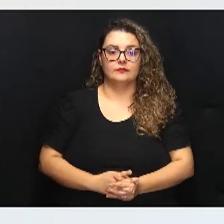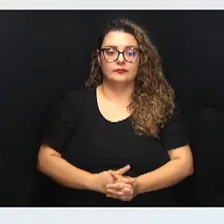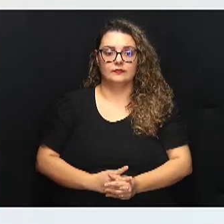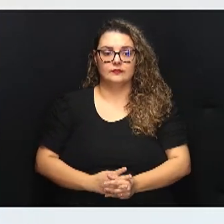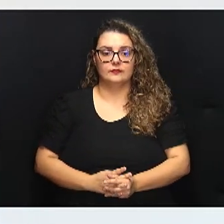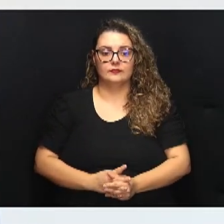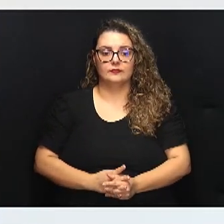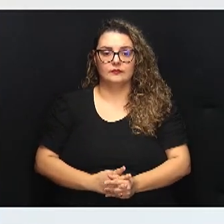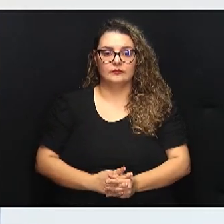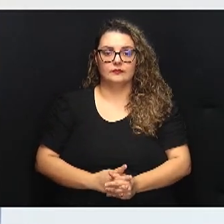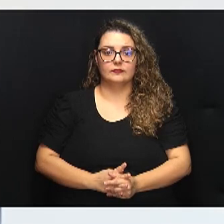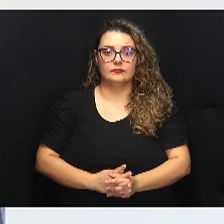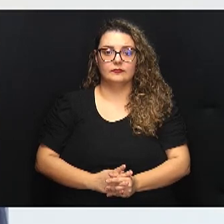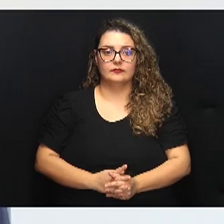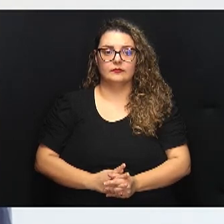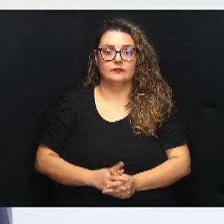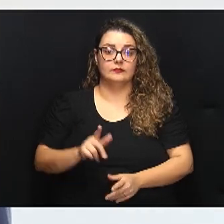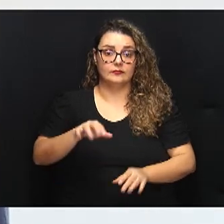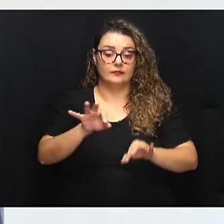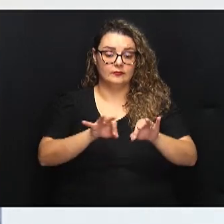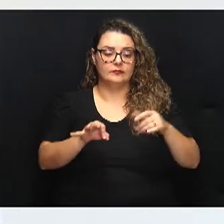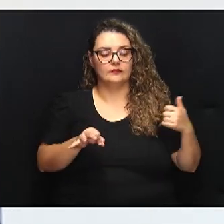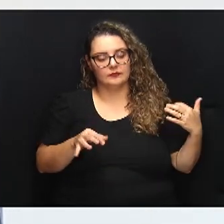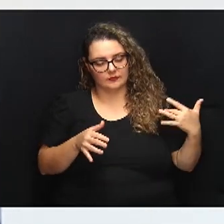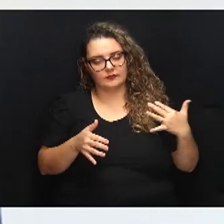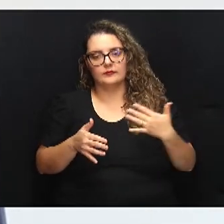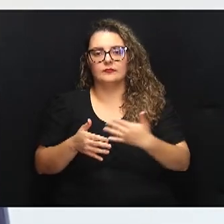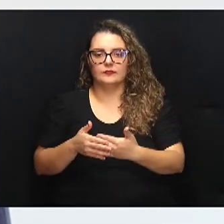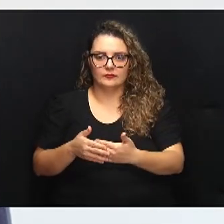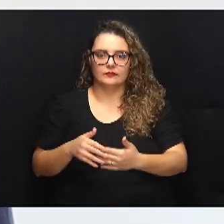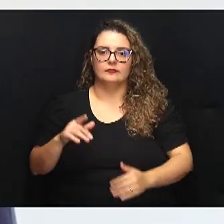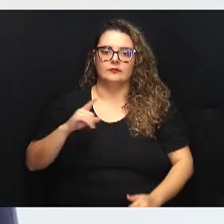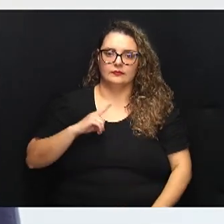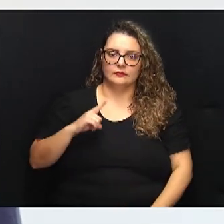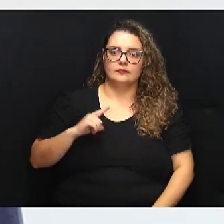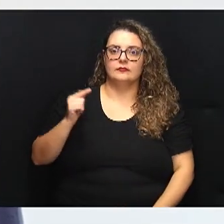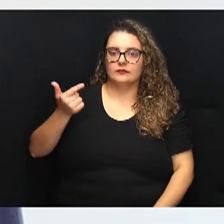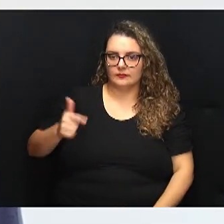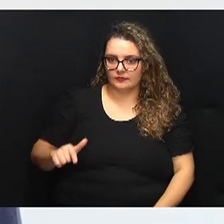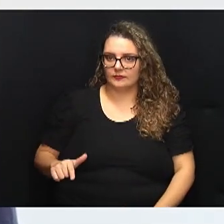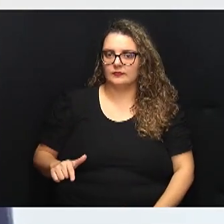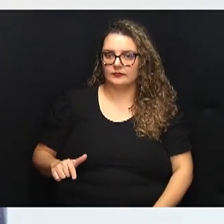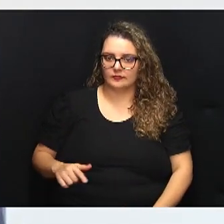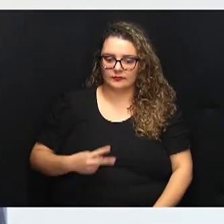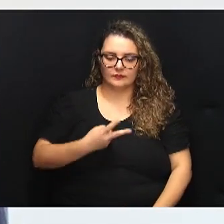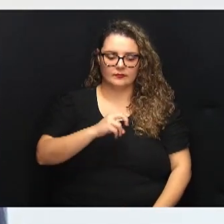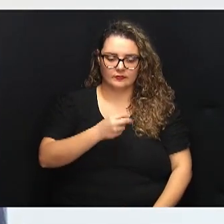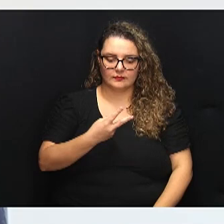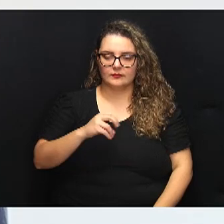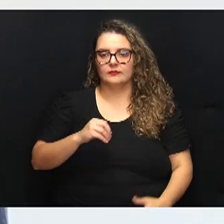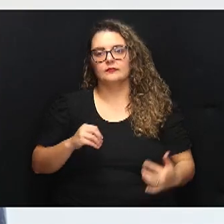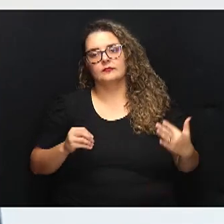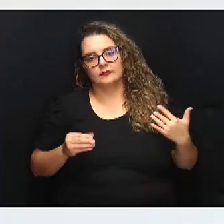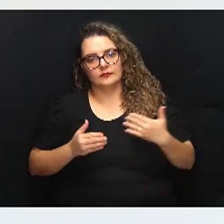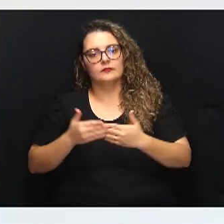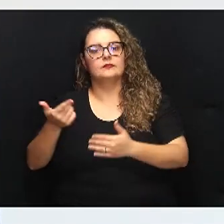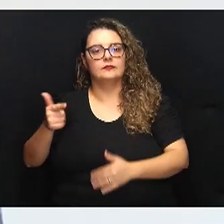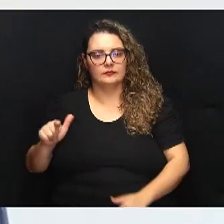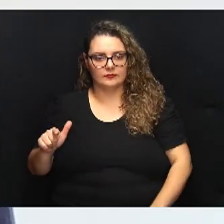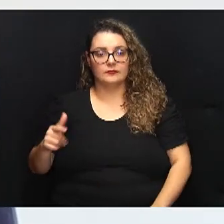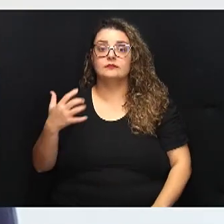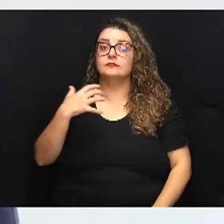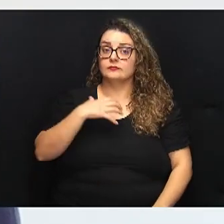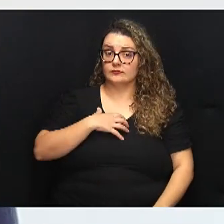E é um projeto que vem desde então e está tendo continuidade desde 2020. De